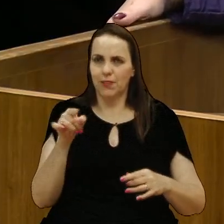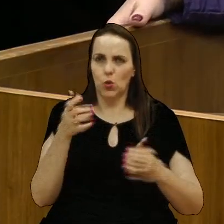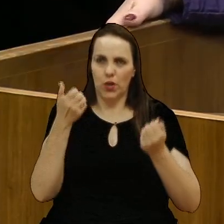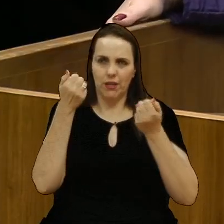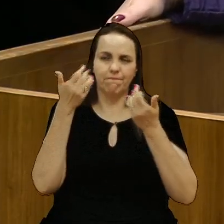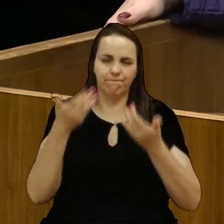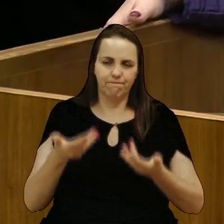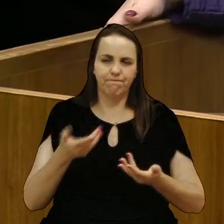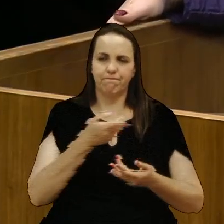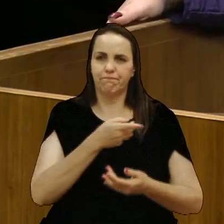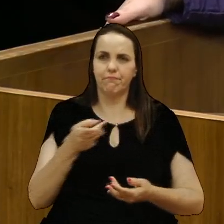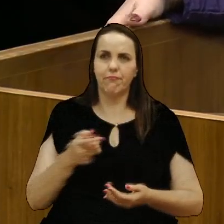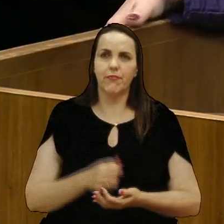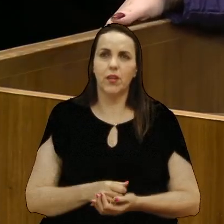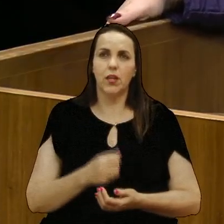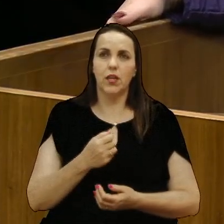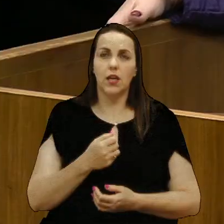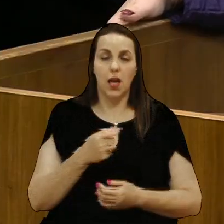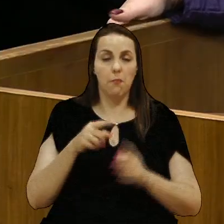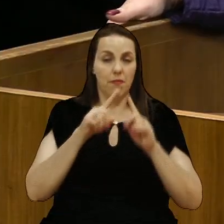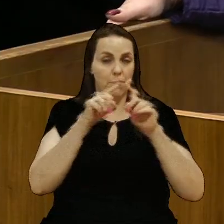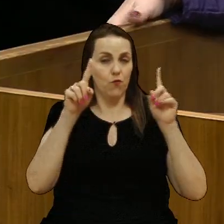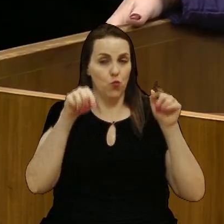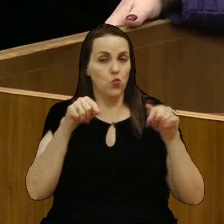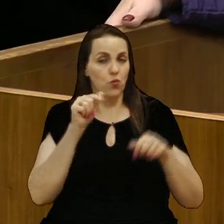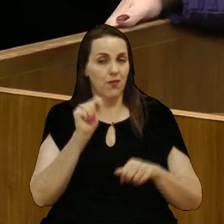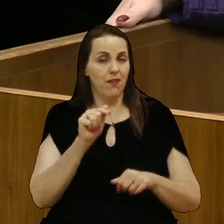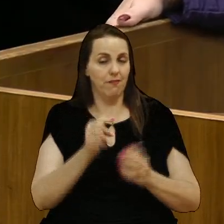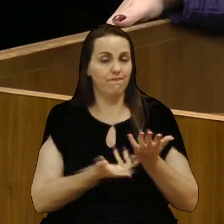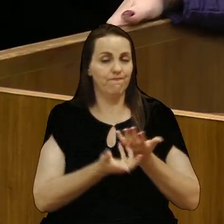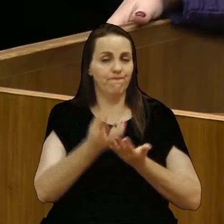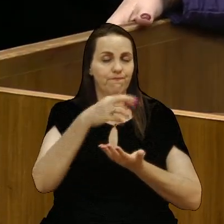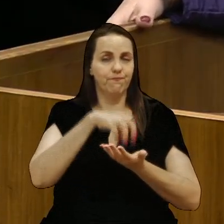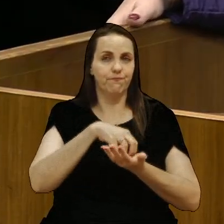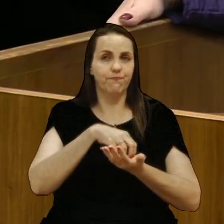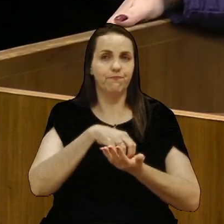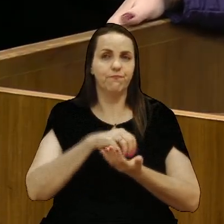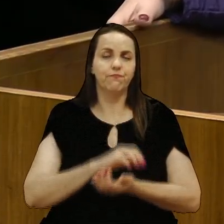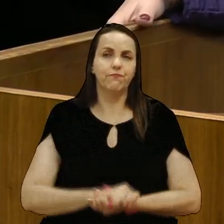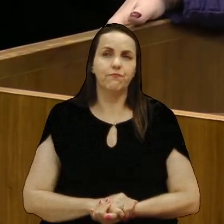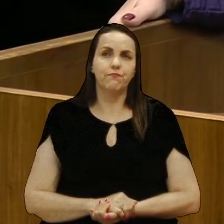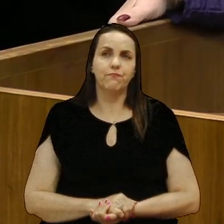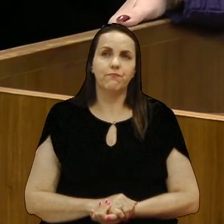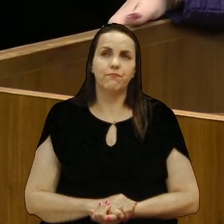expressar aqui a uma servidora, né, que foi